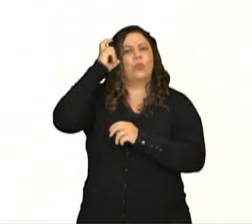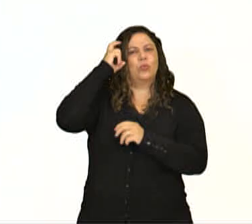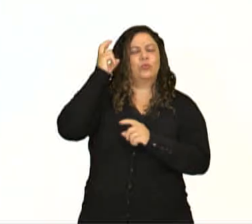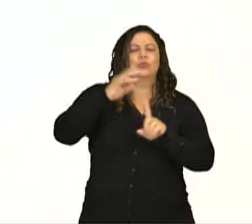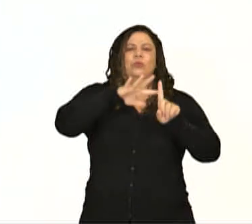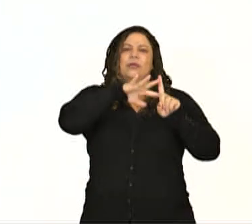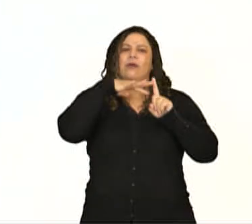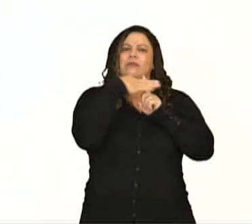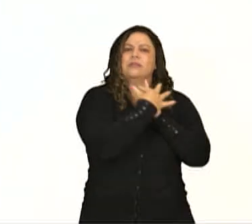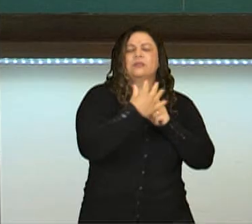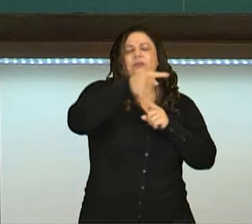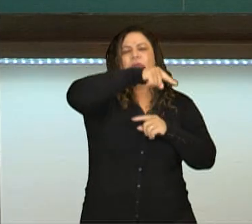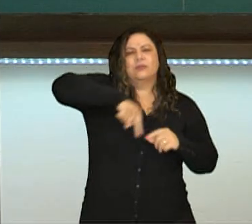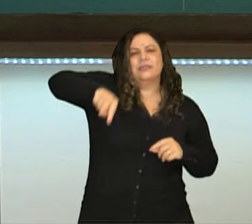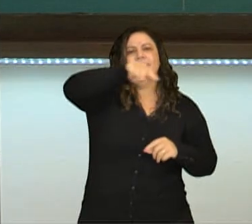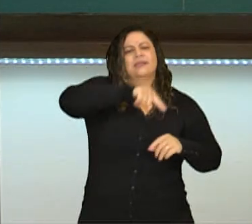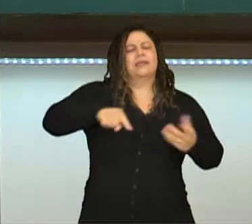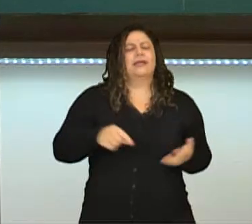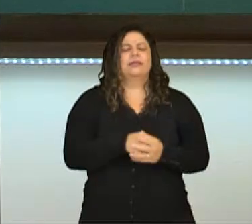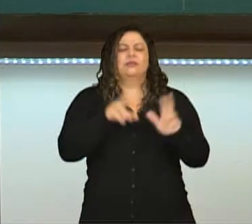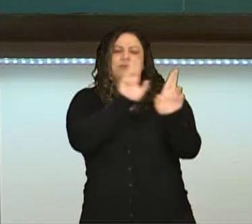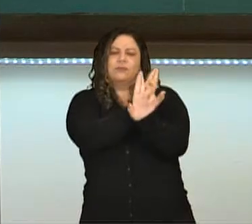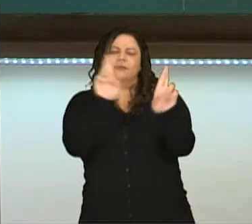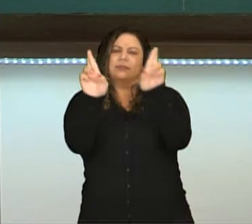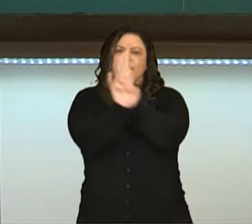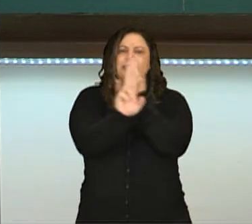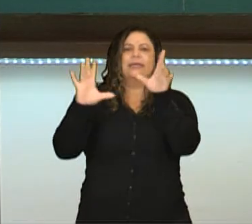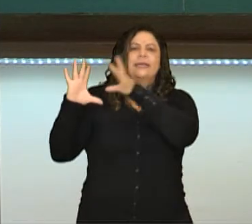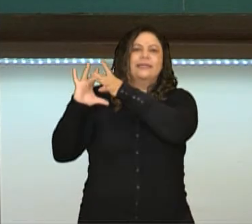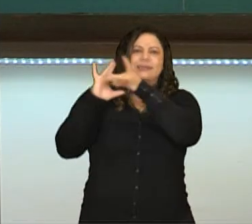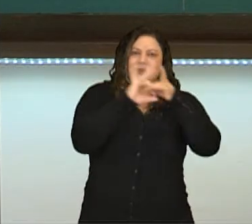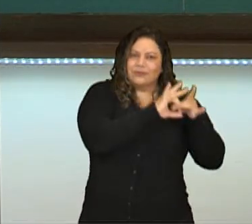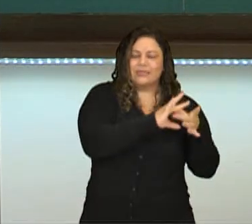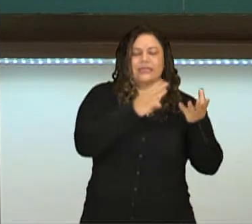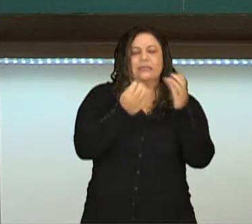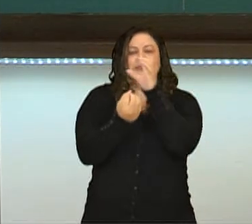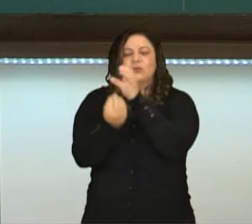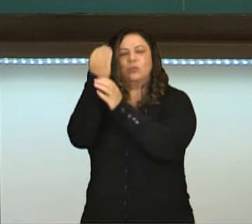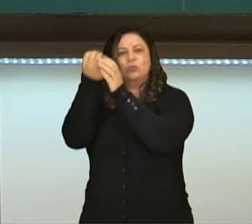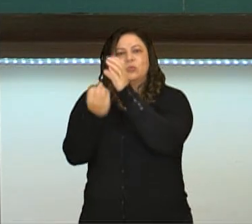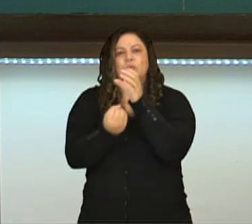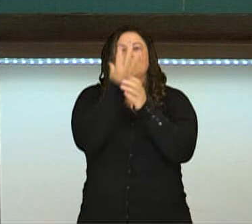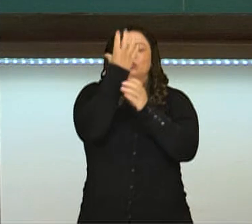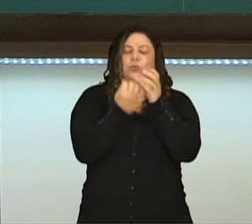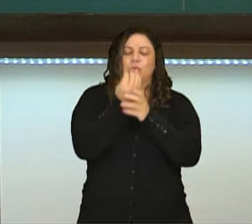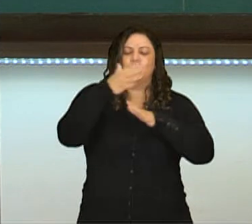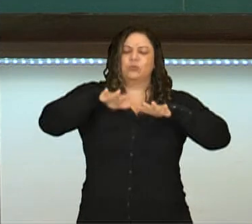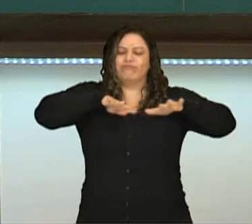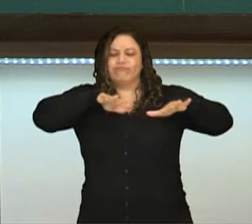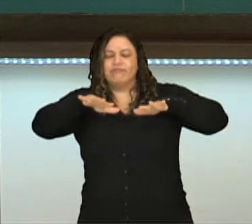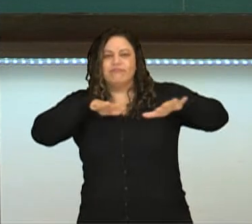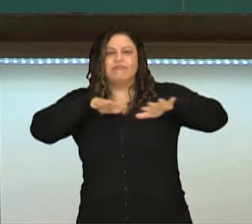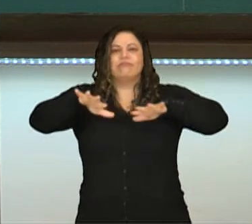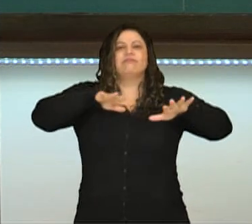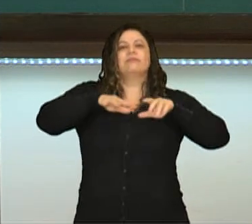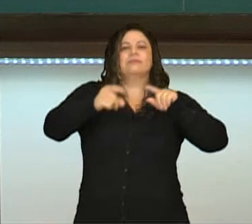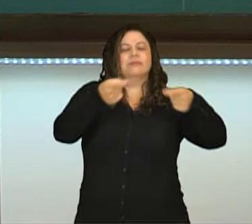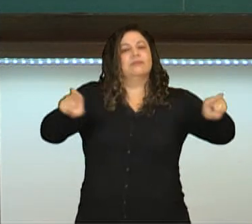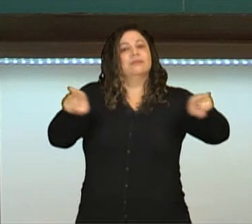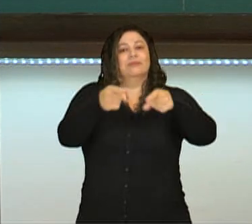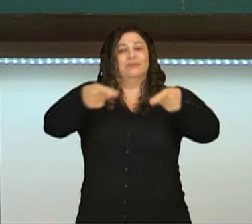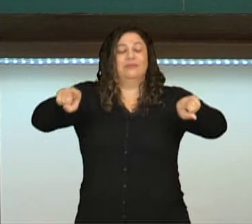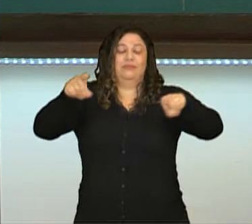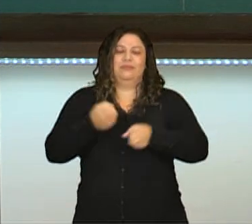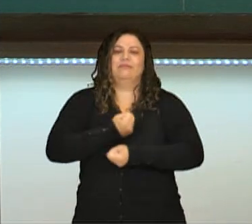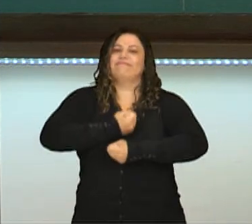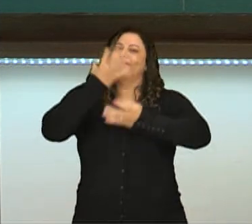inseridas. Então, vamos tentar fazer toda essa relação de contexto, desde o surgimento desses ritmos musicais, dessas formas enquanto expressão